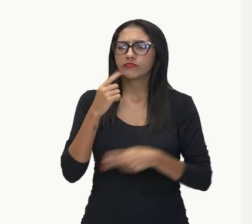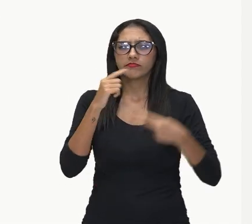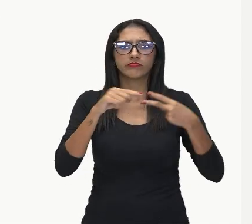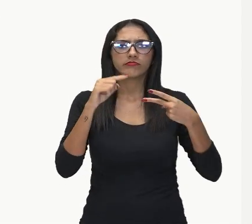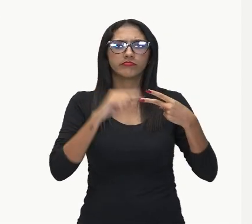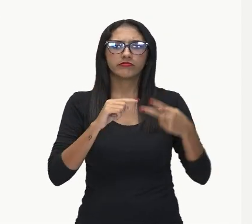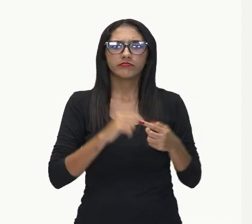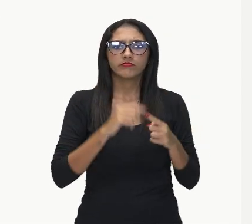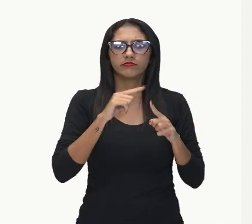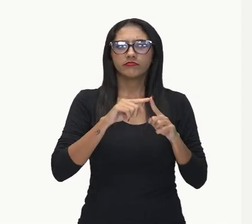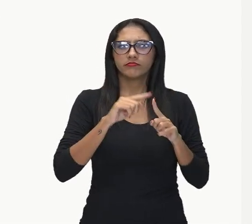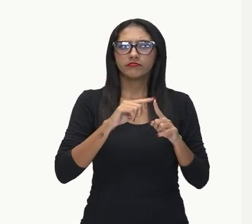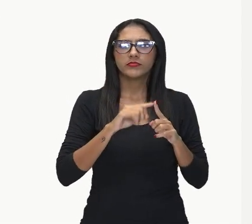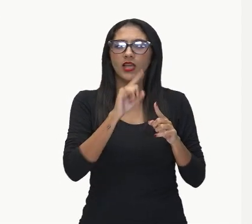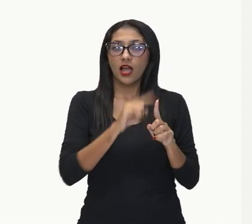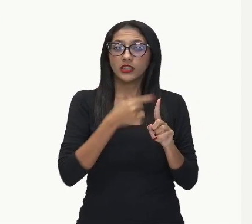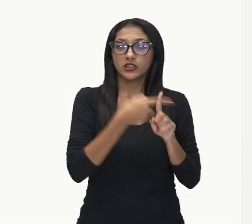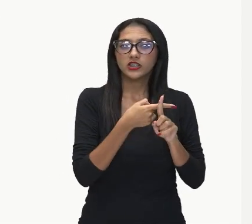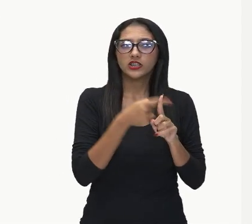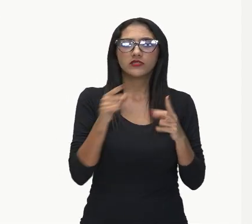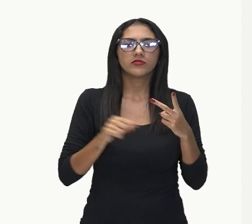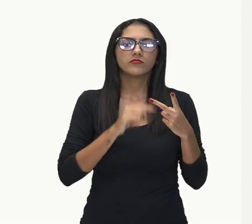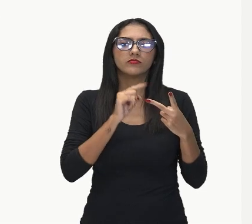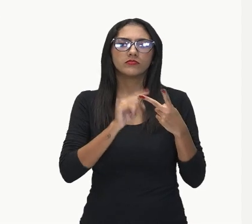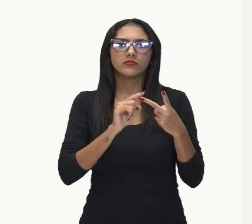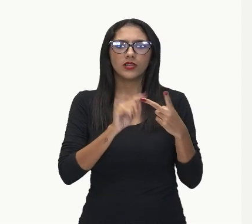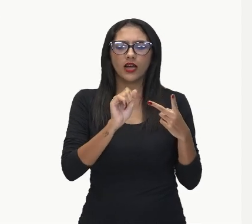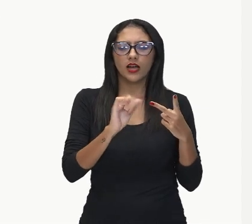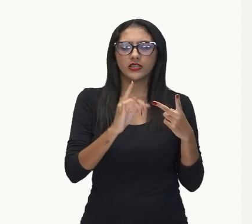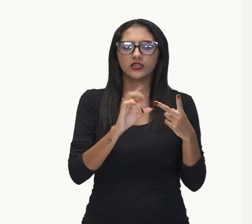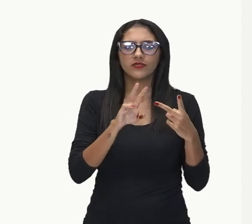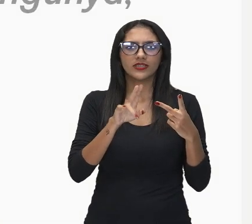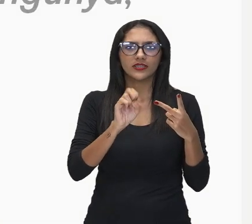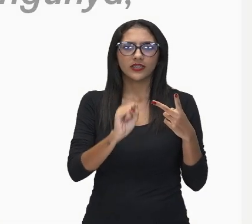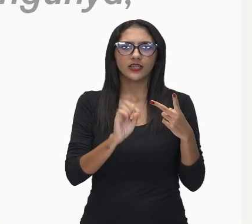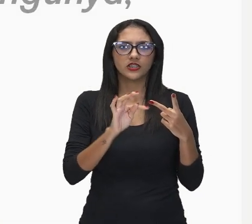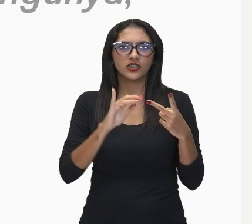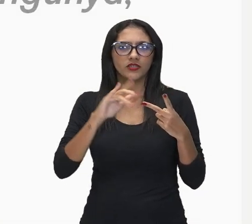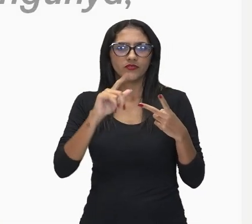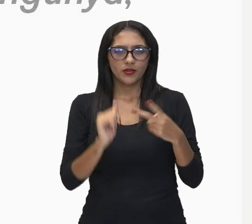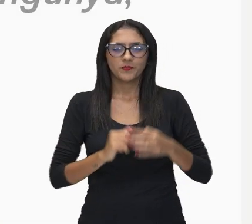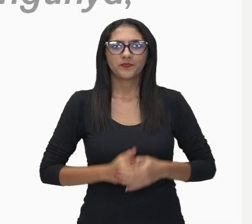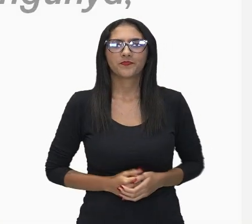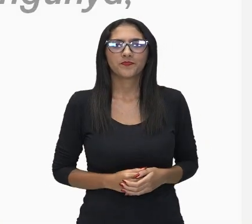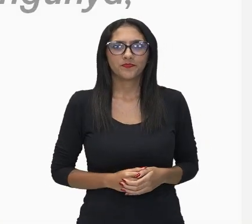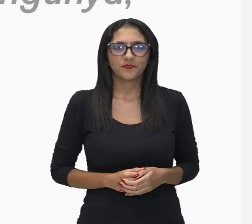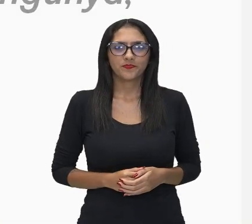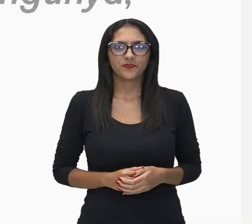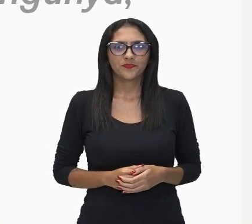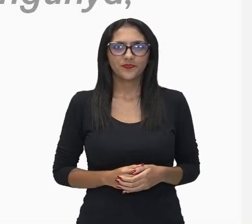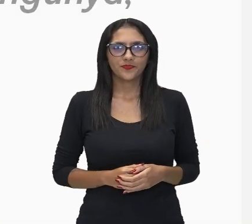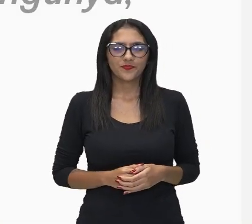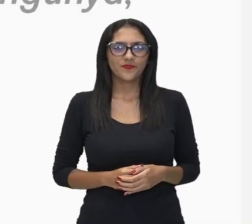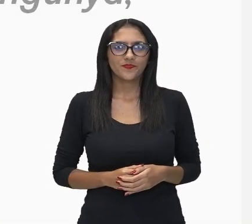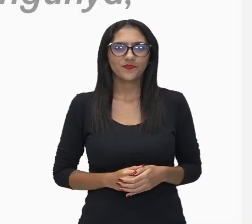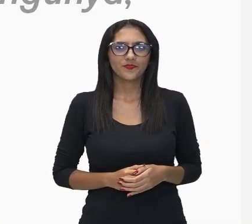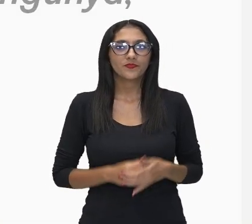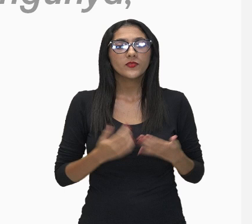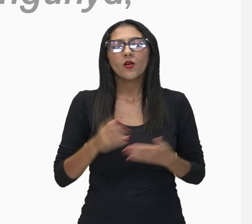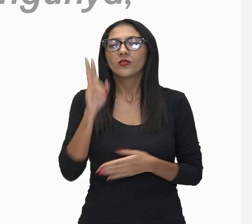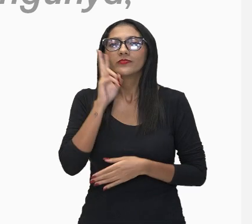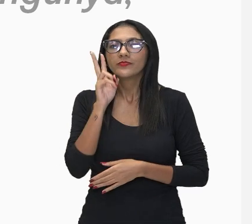as aditivas e para as adversativas. Vamos lá? Então, relembrando aí, oração